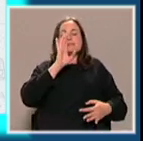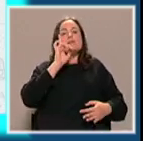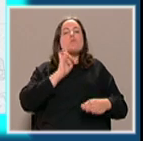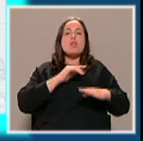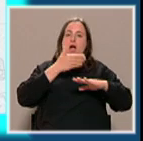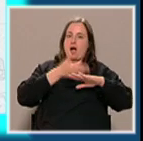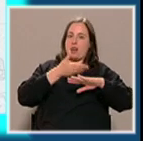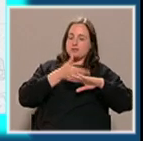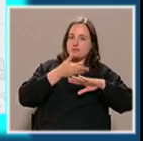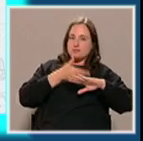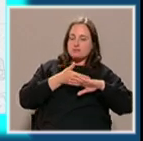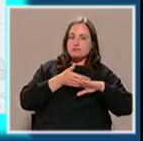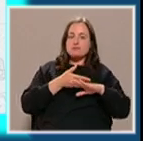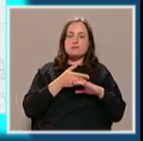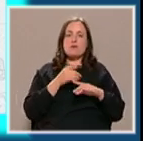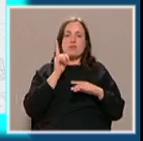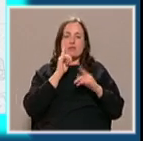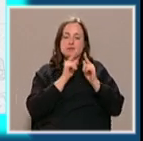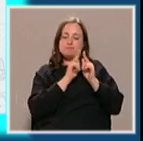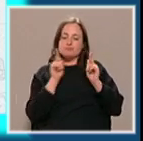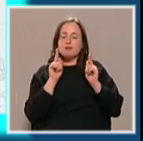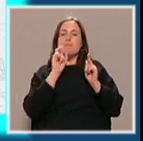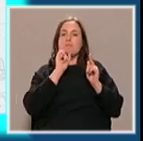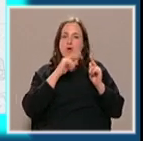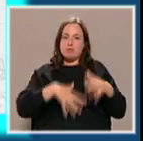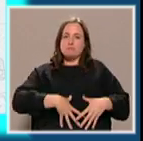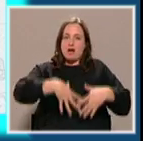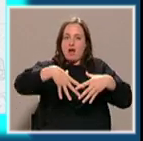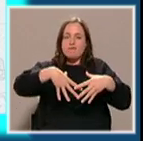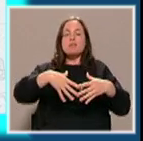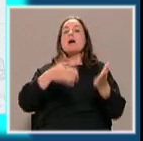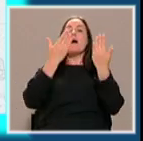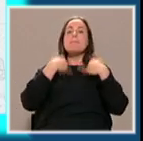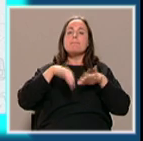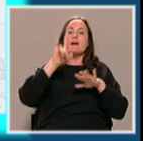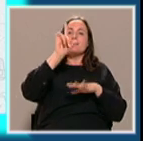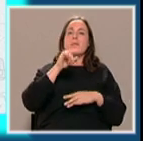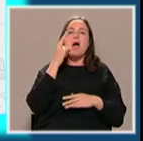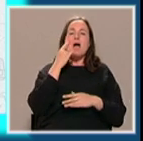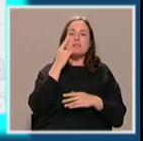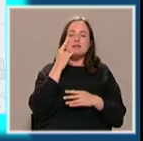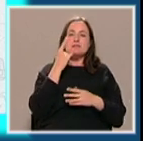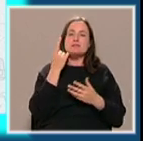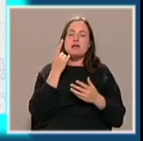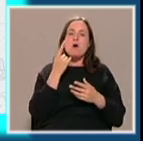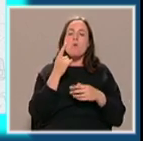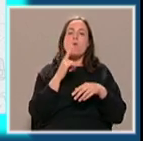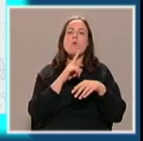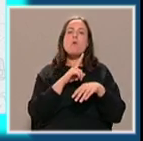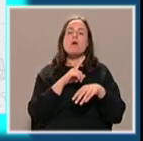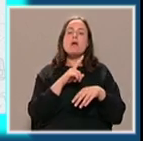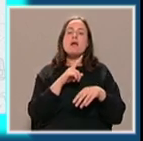sexuais nesta fase, poderá engravidar. No entanto, temos ainda que ter em conta o tempo de vida